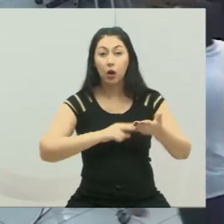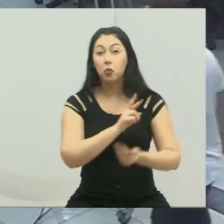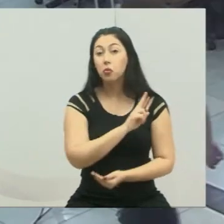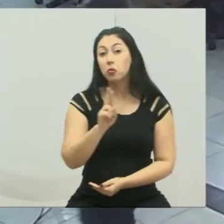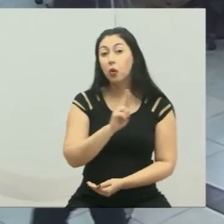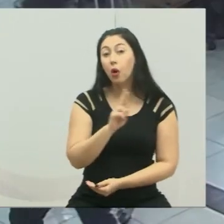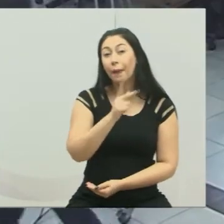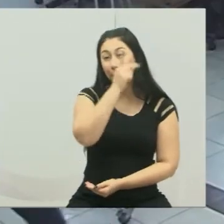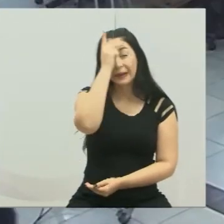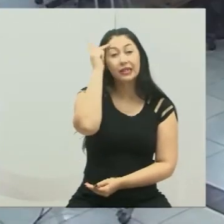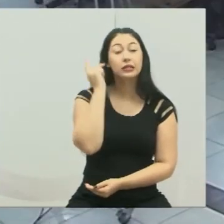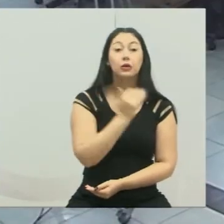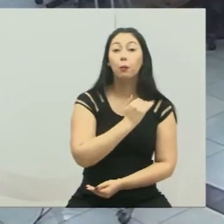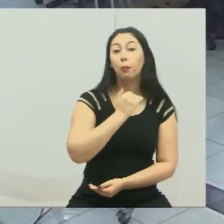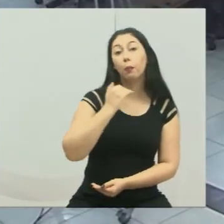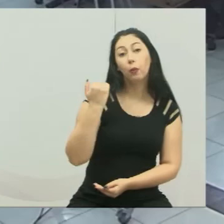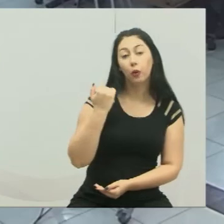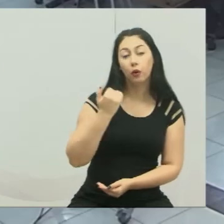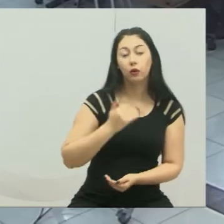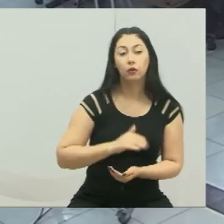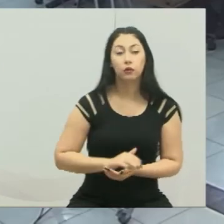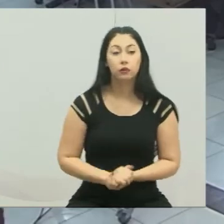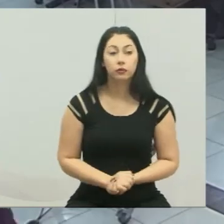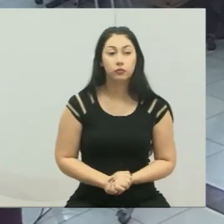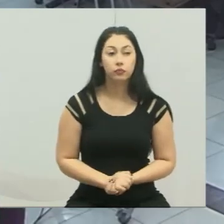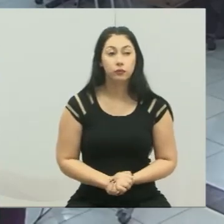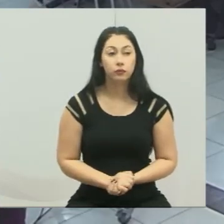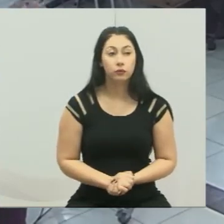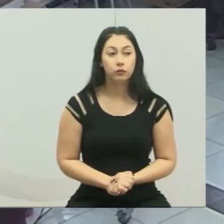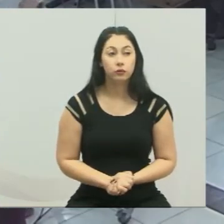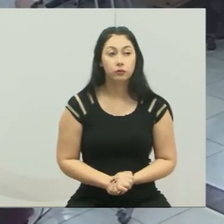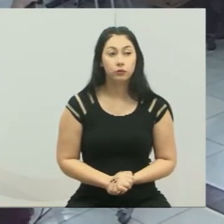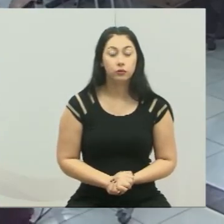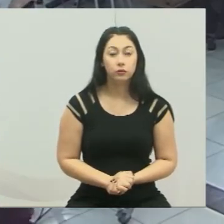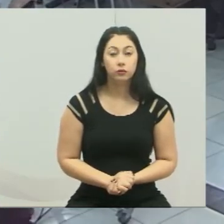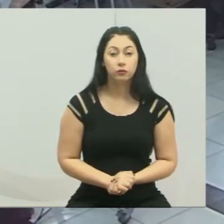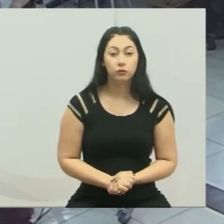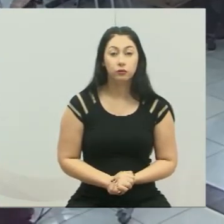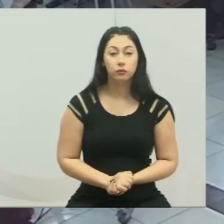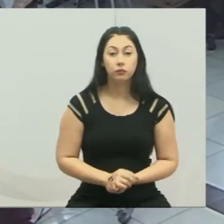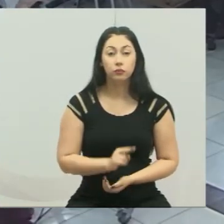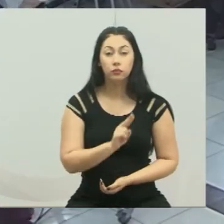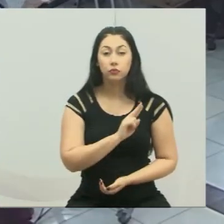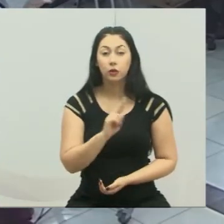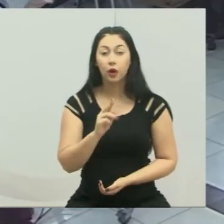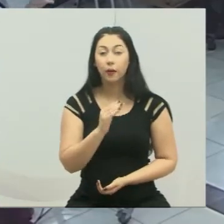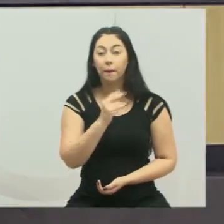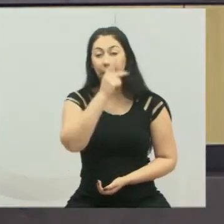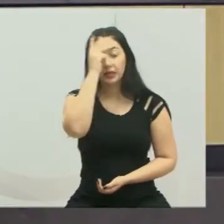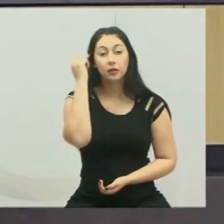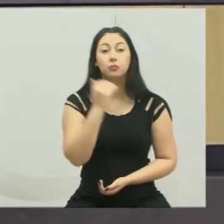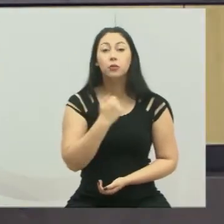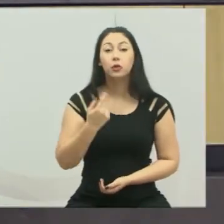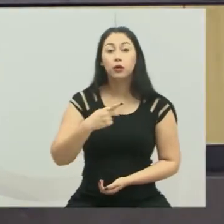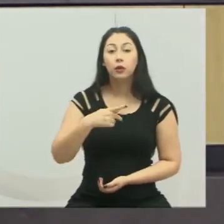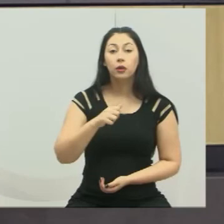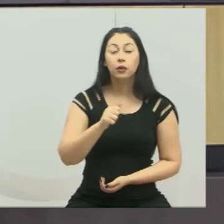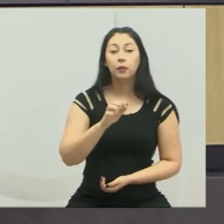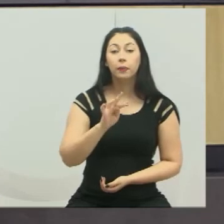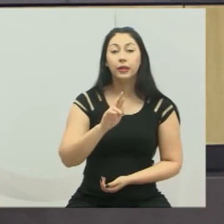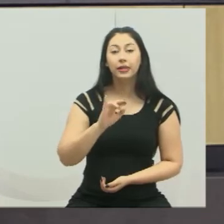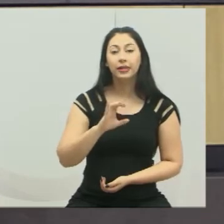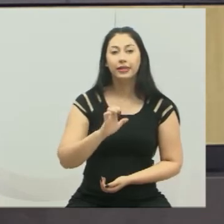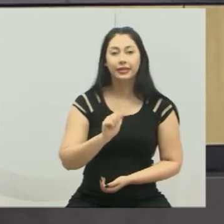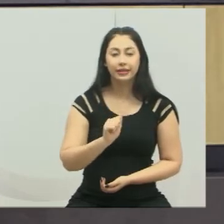votos de pesar apresentados pelos senhores vereadores. Votos de pesar de Patrícia